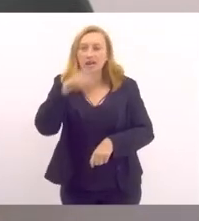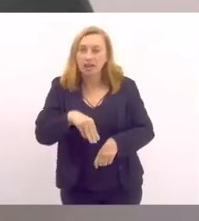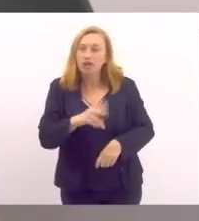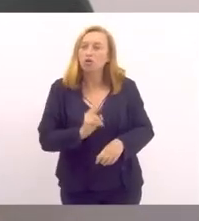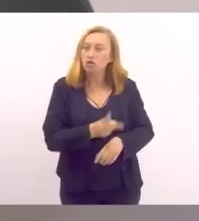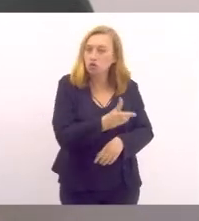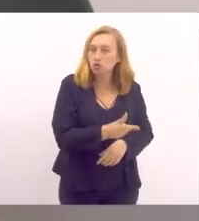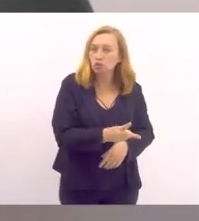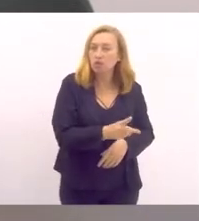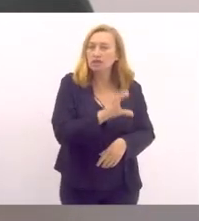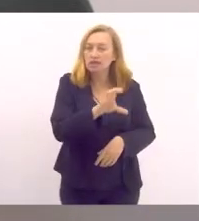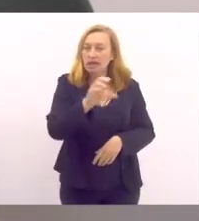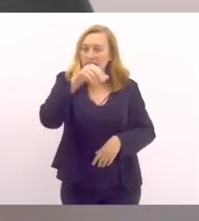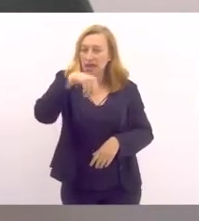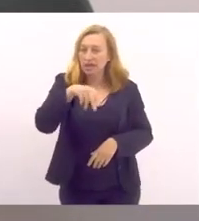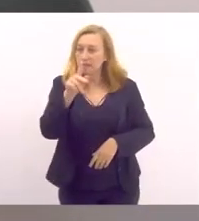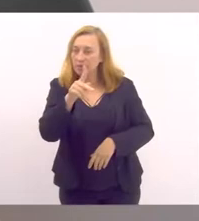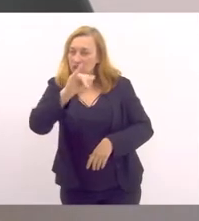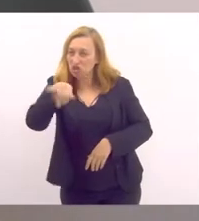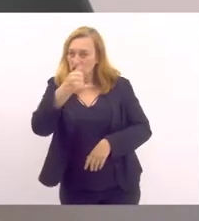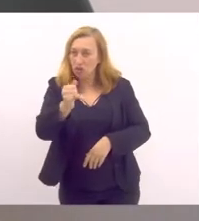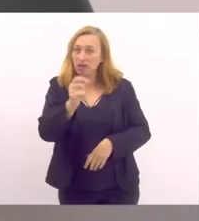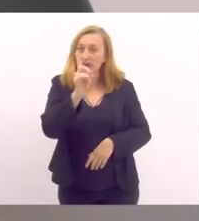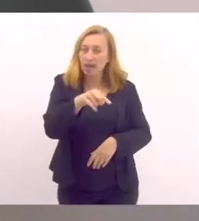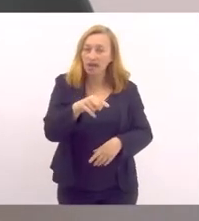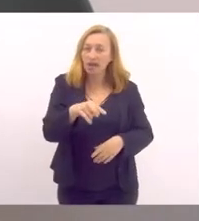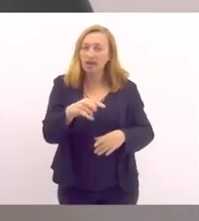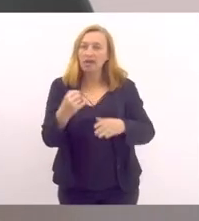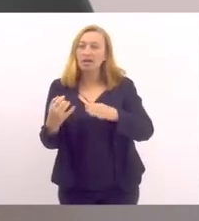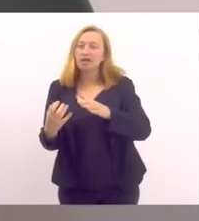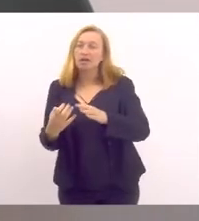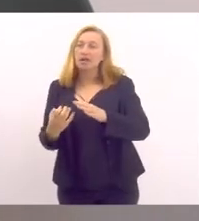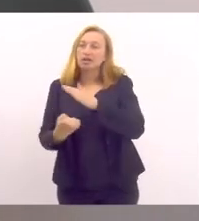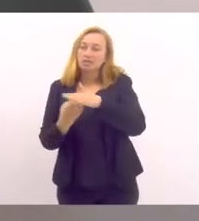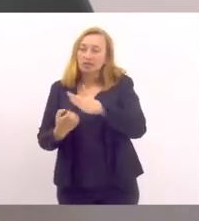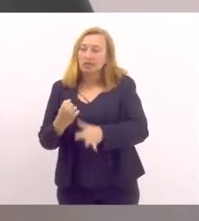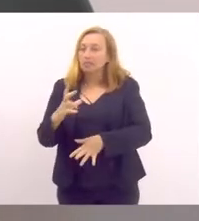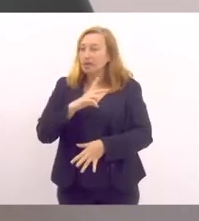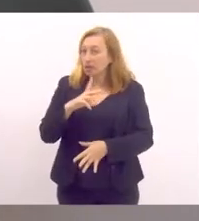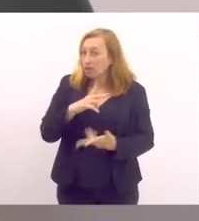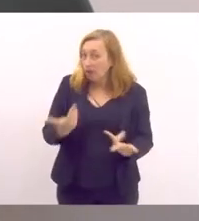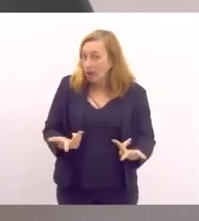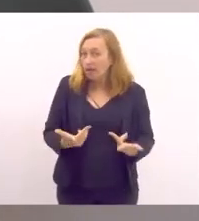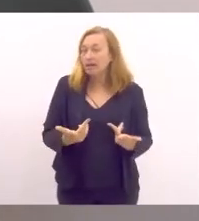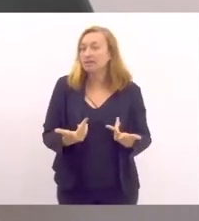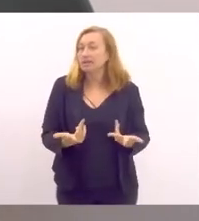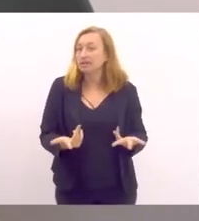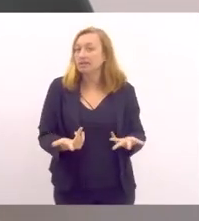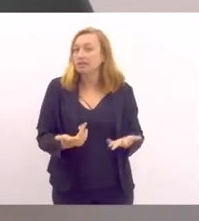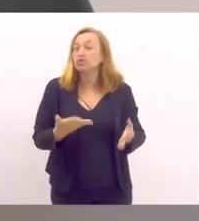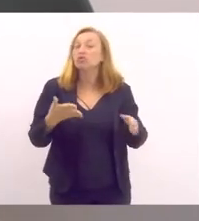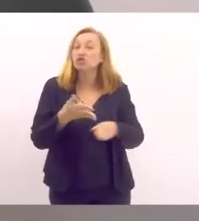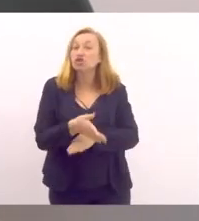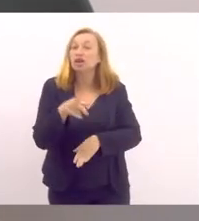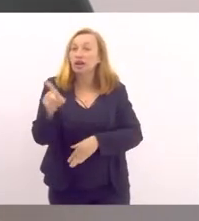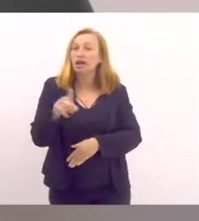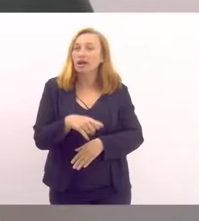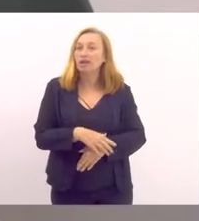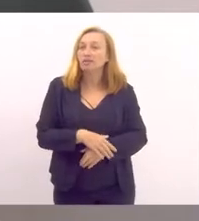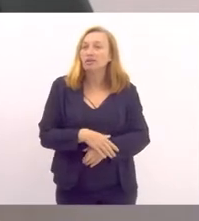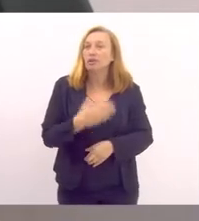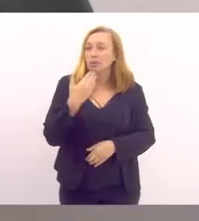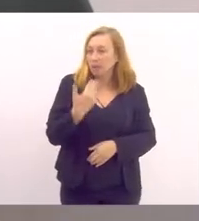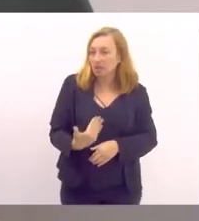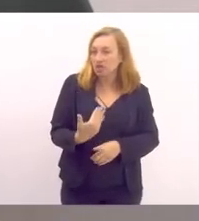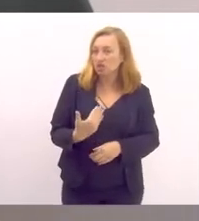da Costa do Sol são as entidades privadas. Aí, e que do Serra Verde também. Quando chega lá o